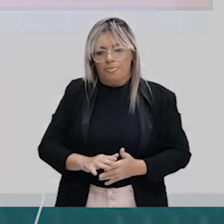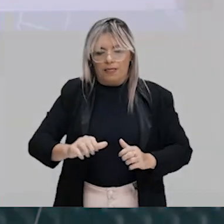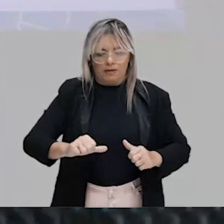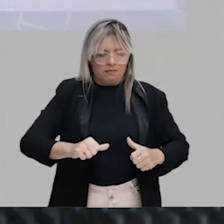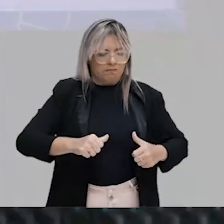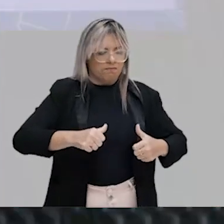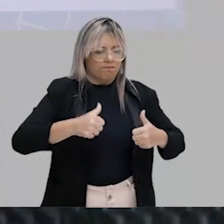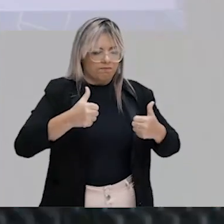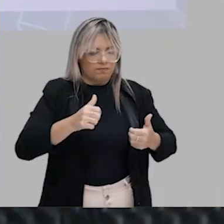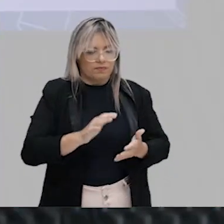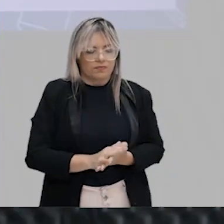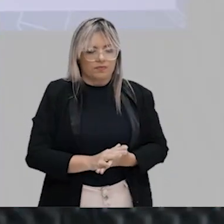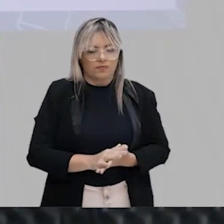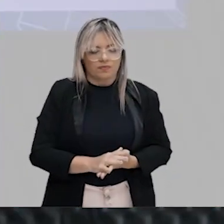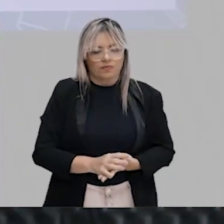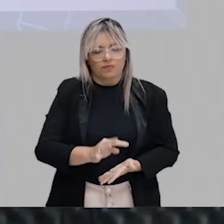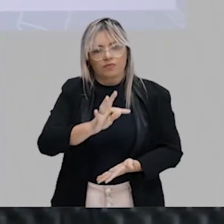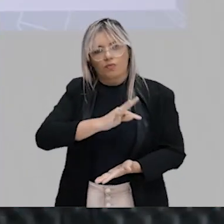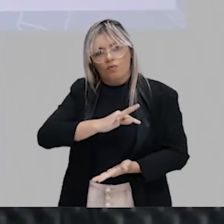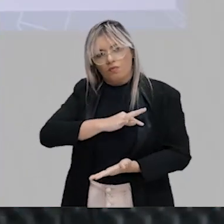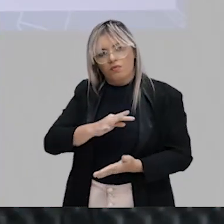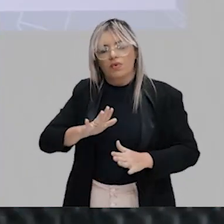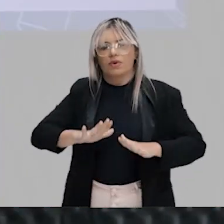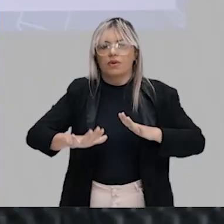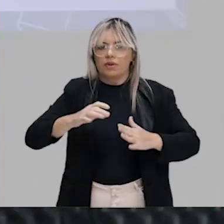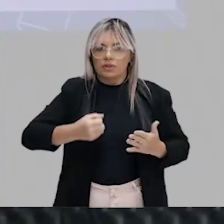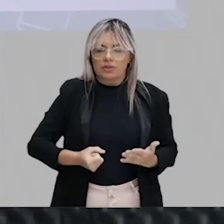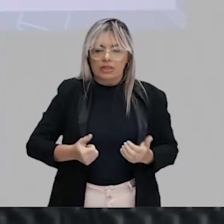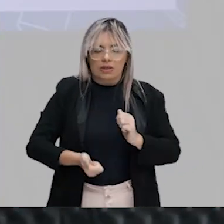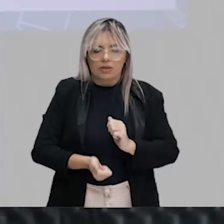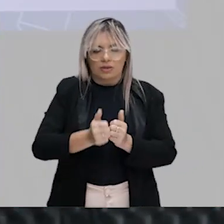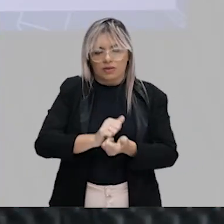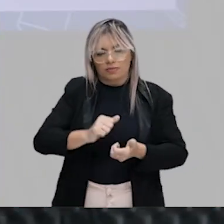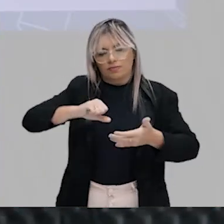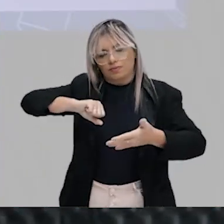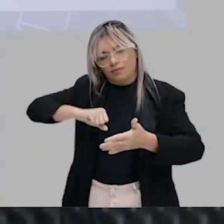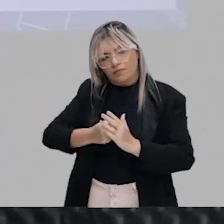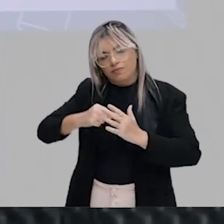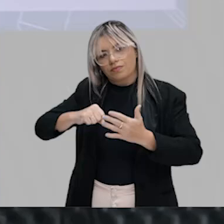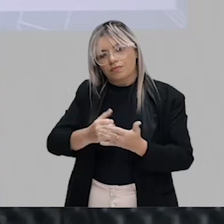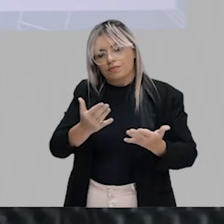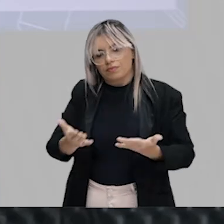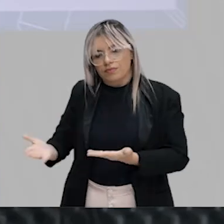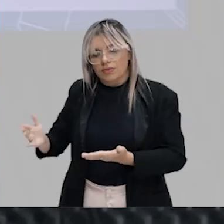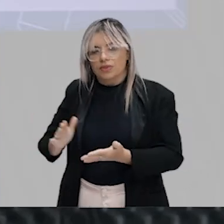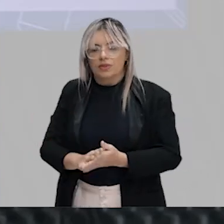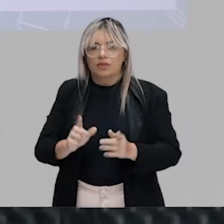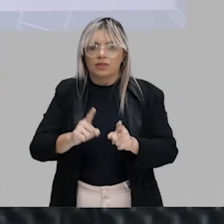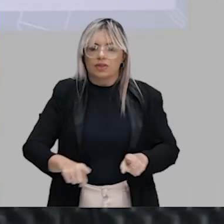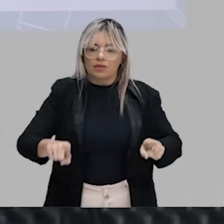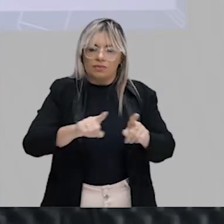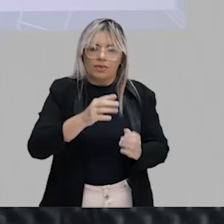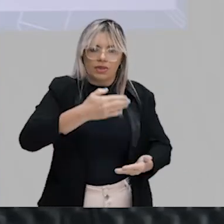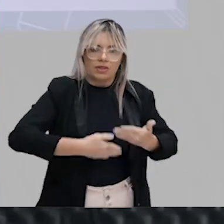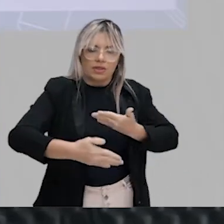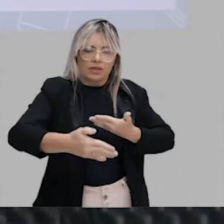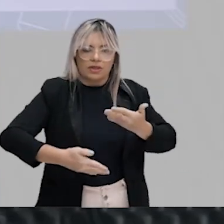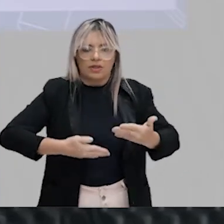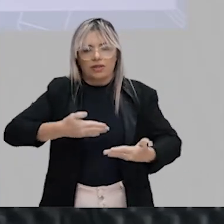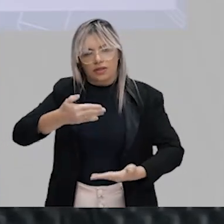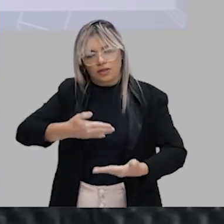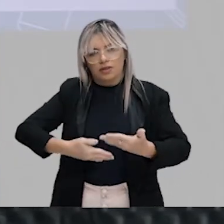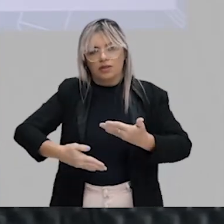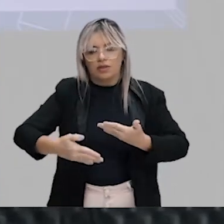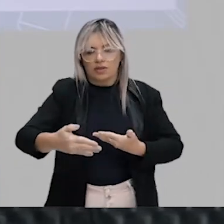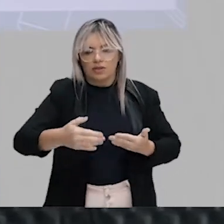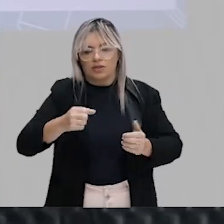aprenderem determinadas técnicas, dependendo das artes marciais que elas forem treinar, elas estarão socializando. É muito